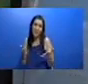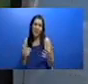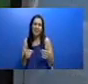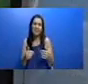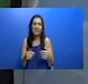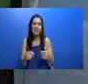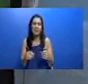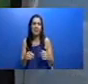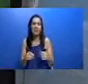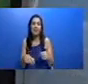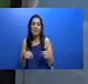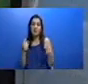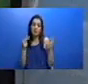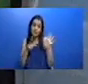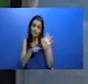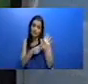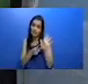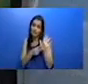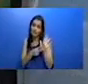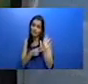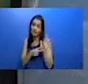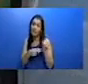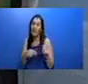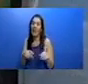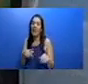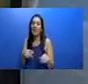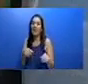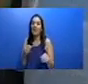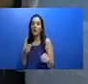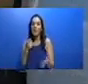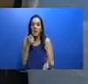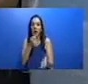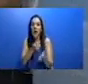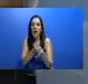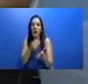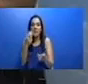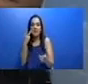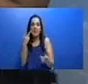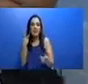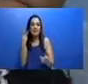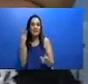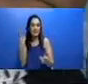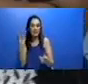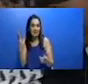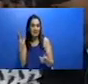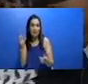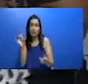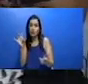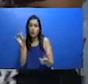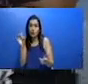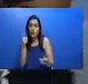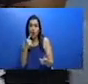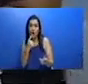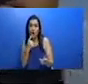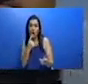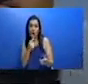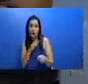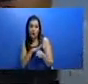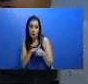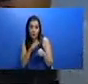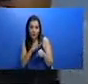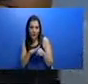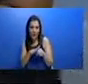vocês não ficarem atentos. Ela gastou R$ 33,00 comprando somente tomate. Mas